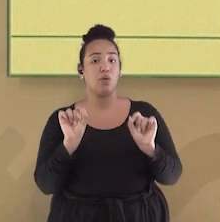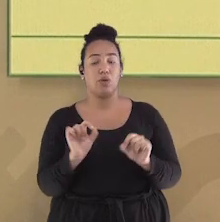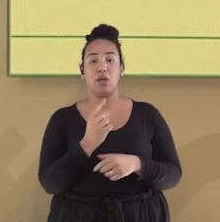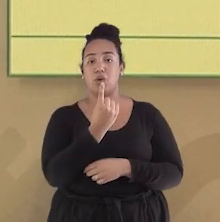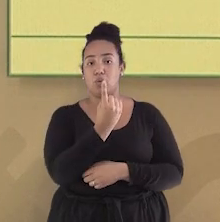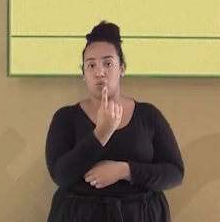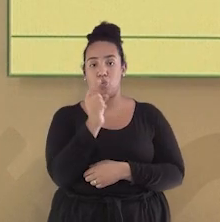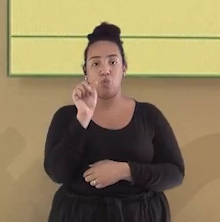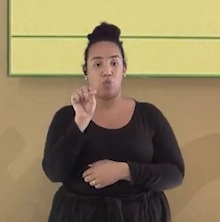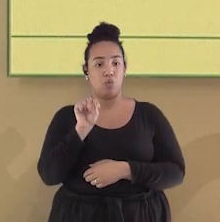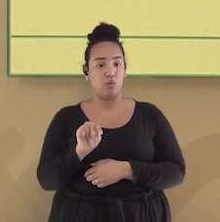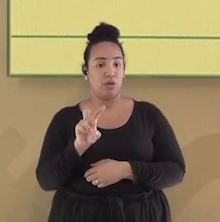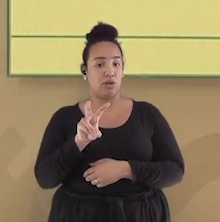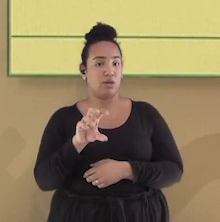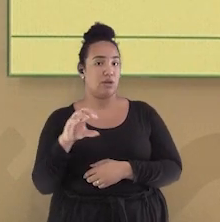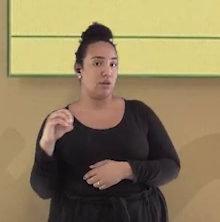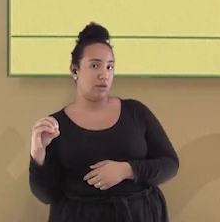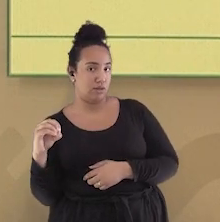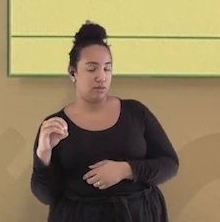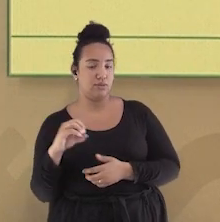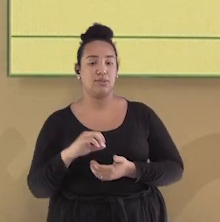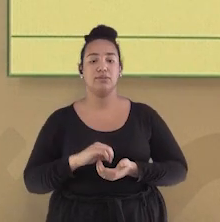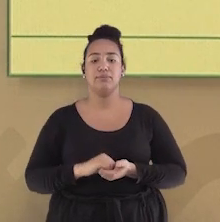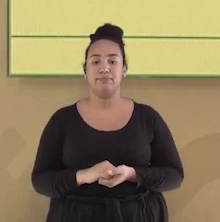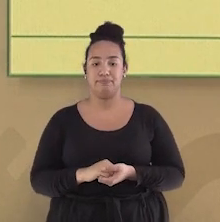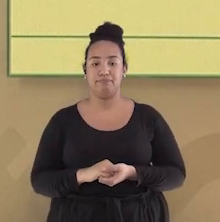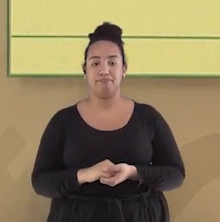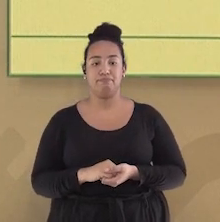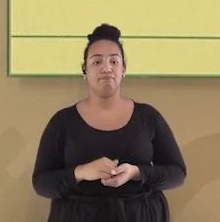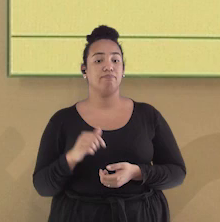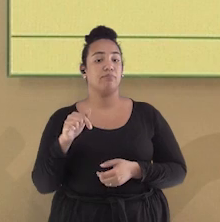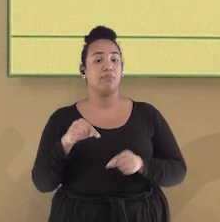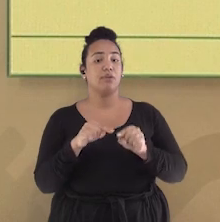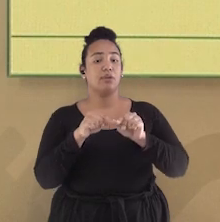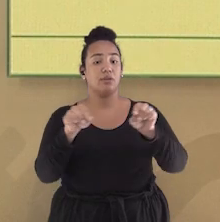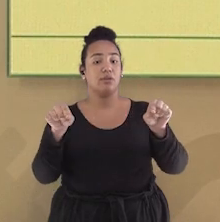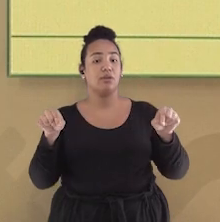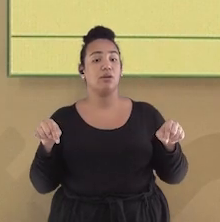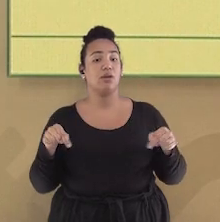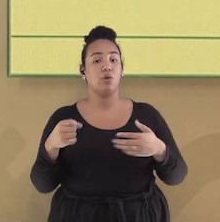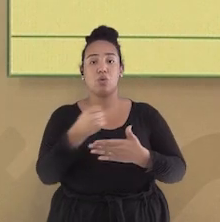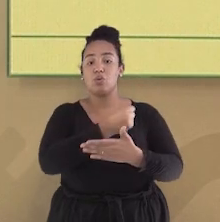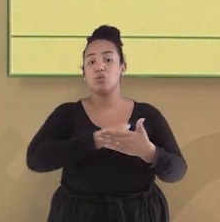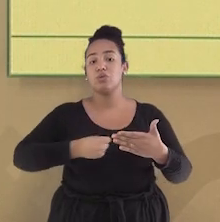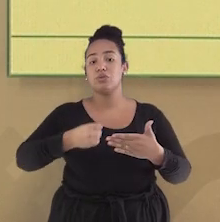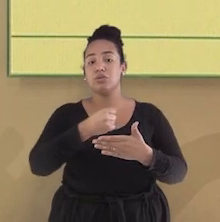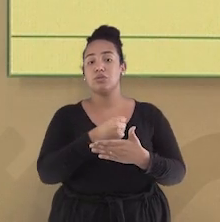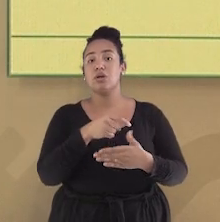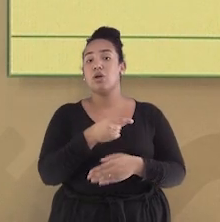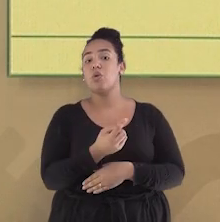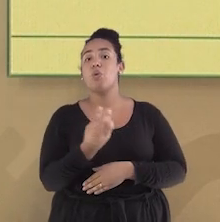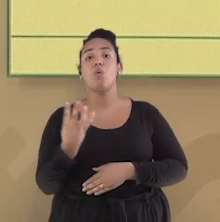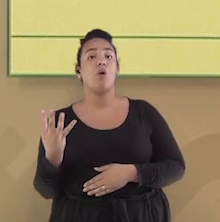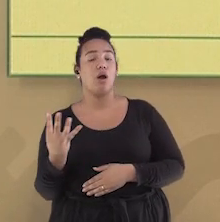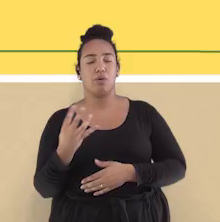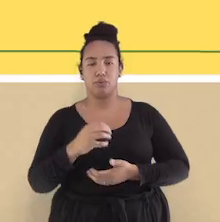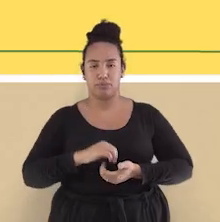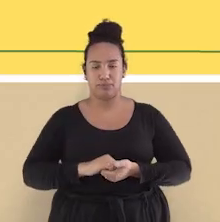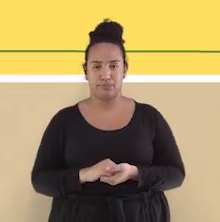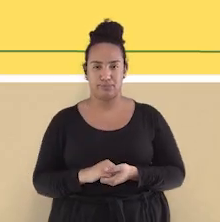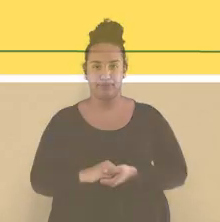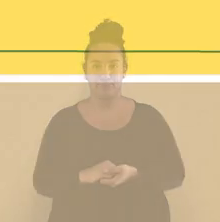da cozinha é de 1 para 500. Qual o tamanho da cozinha em